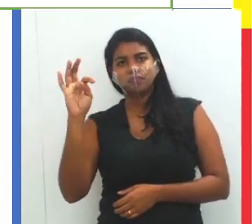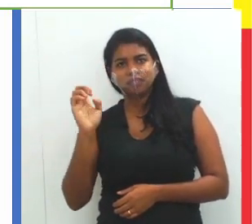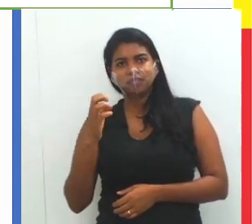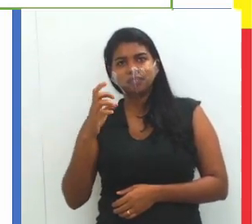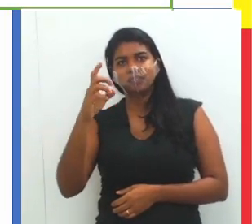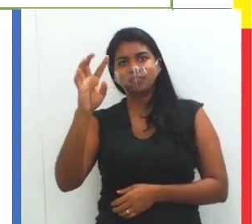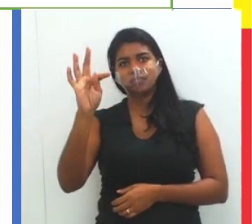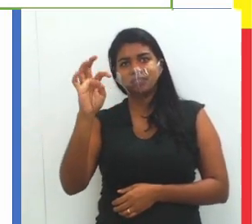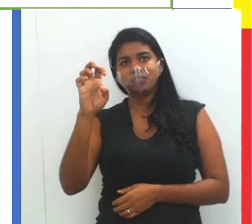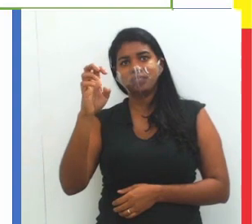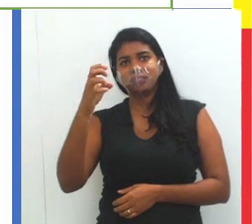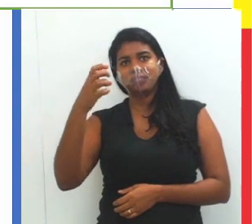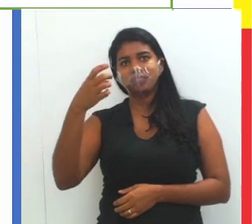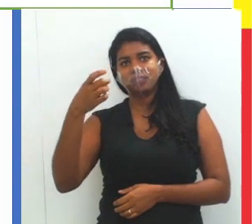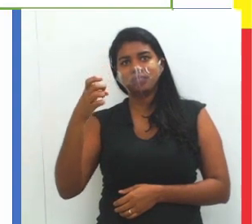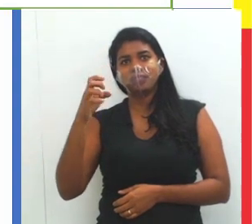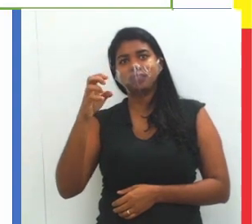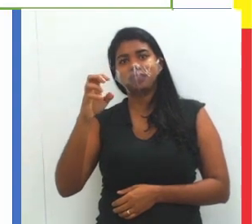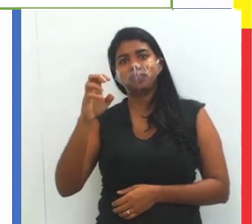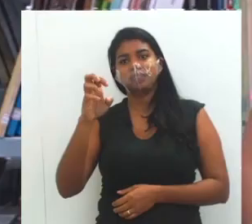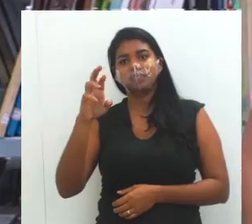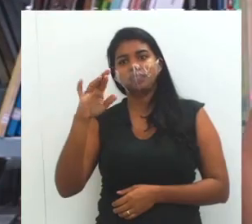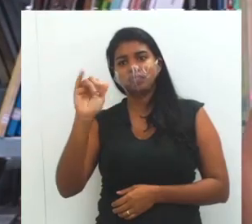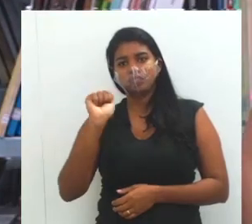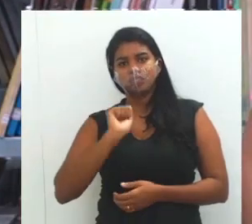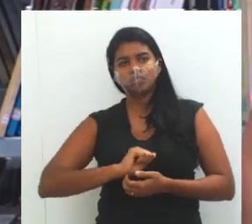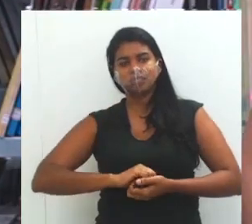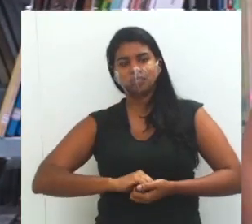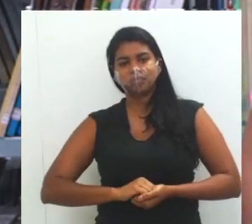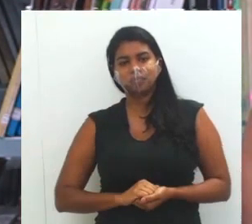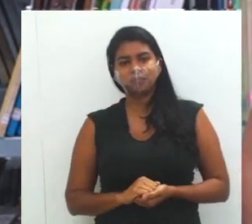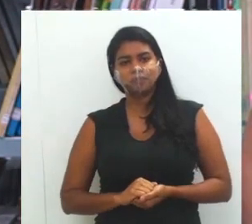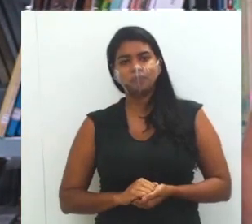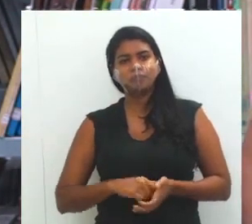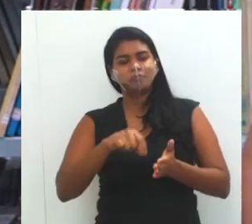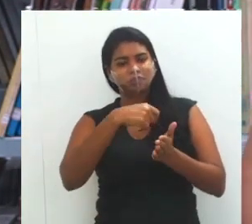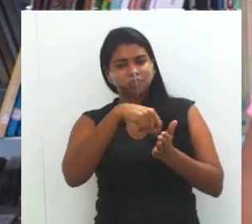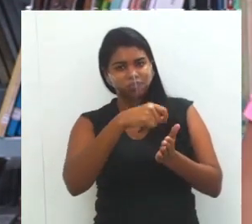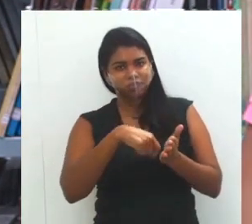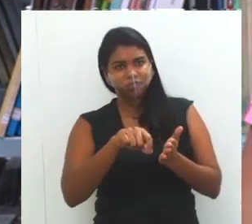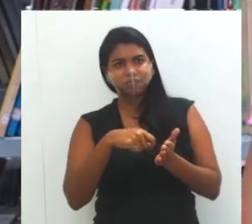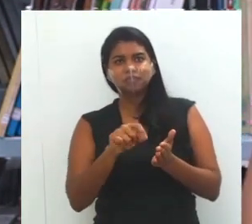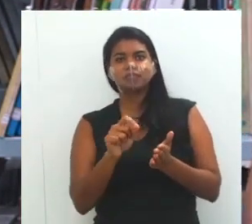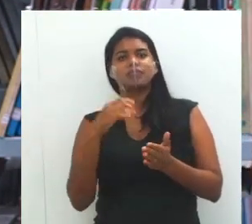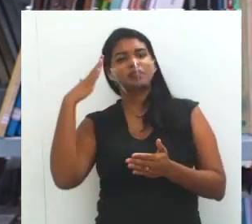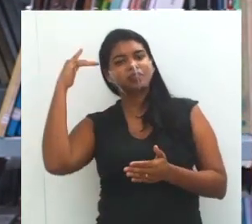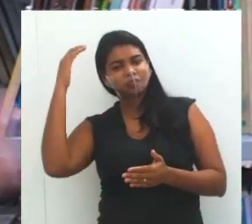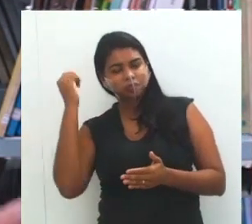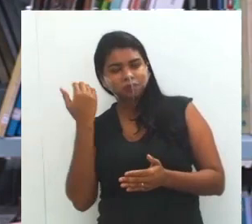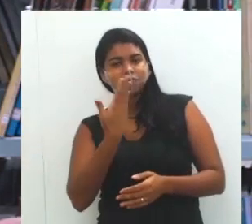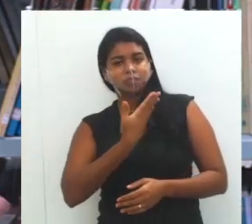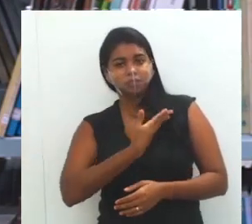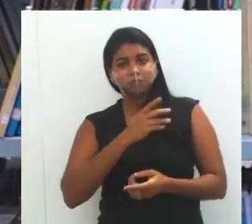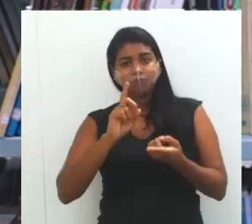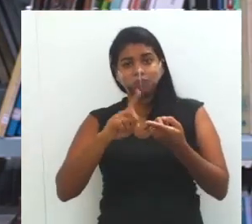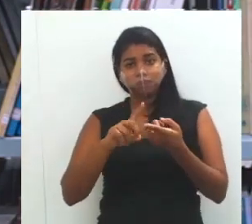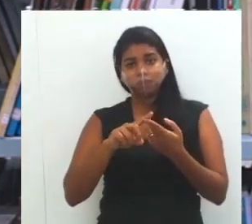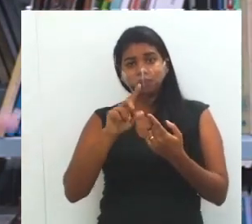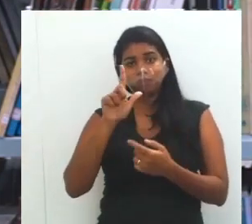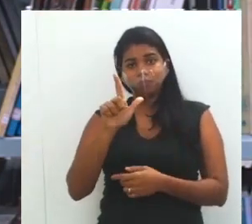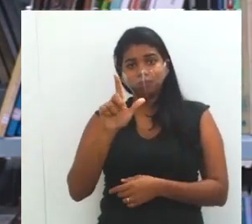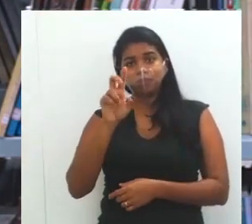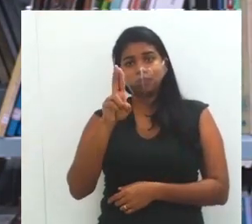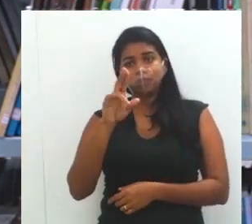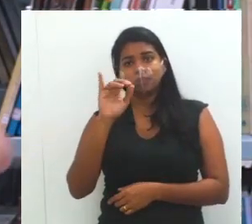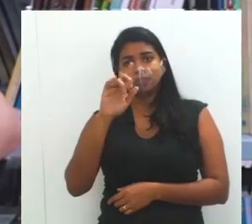É só lembrar aqui, mais uma vez, vamos ratificar essa questão desse grande compositor que foi amigo de Luiz Gonzaga, e com